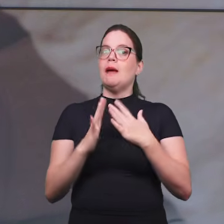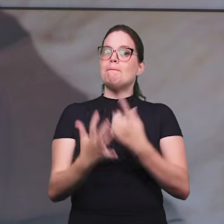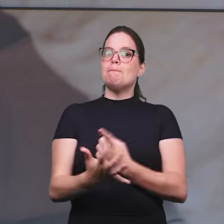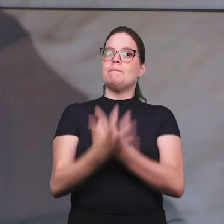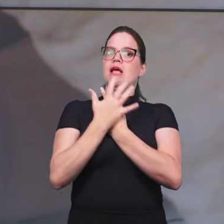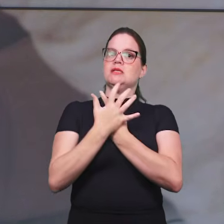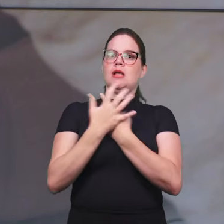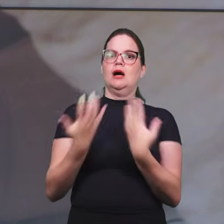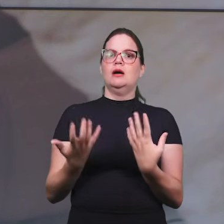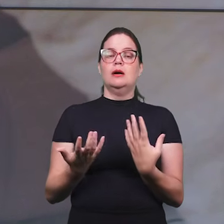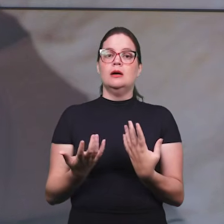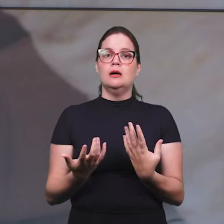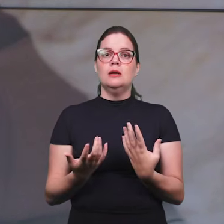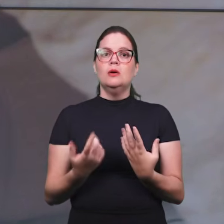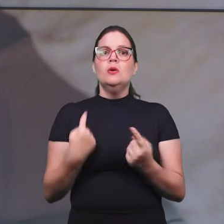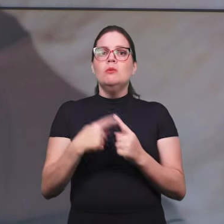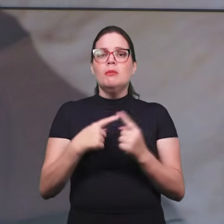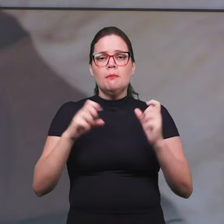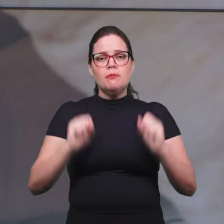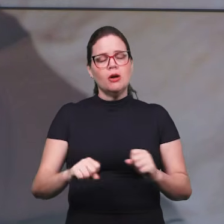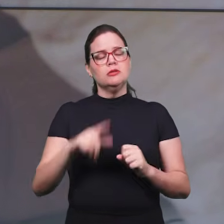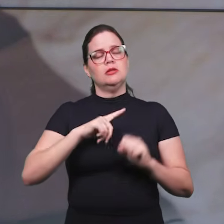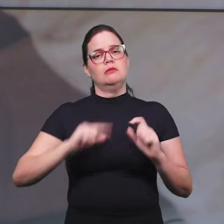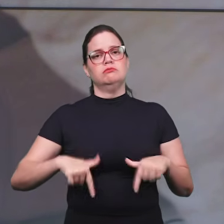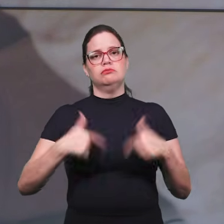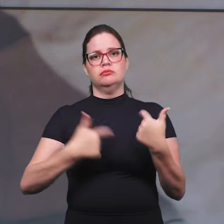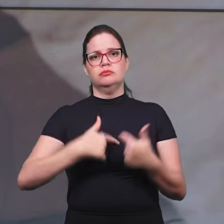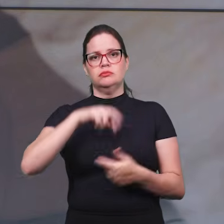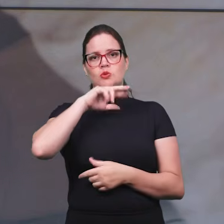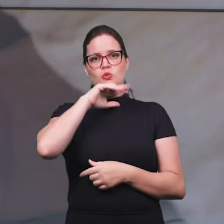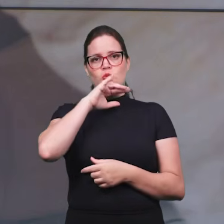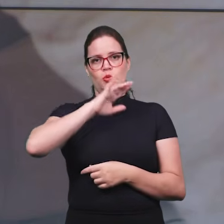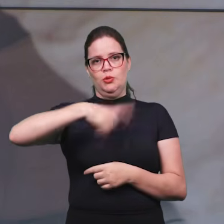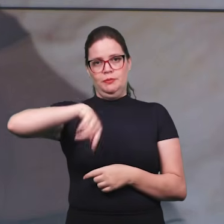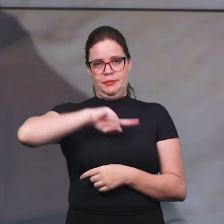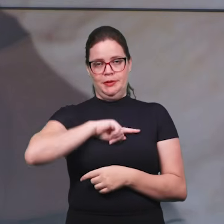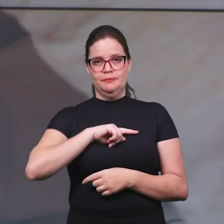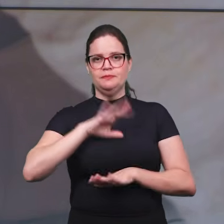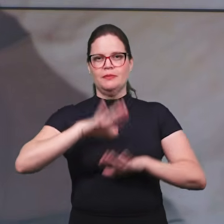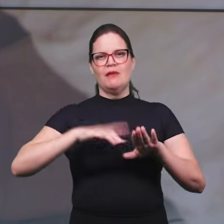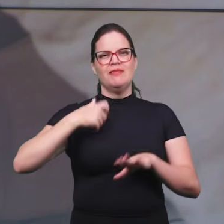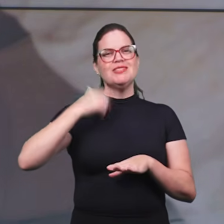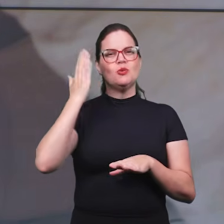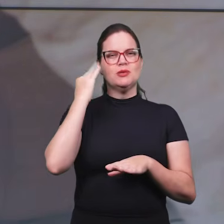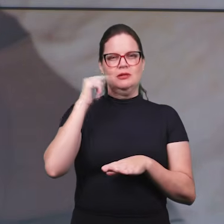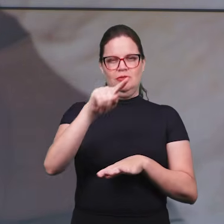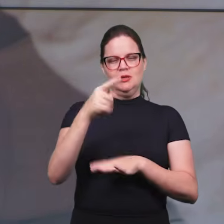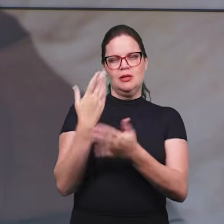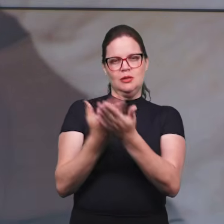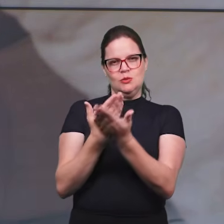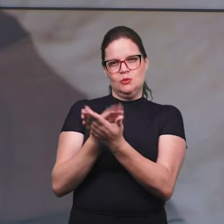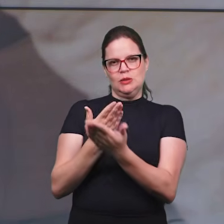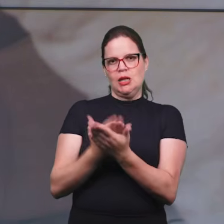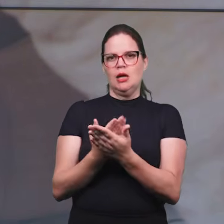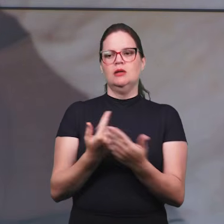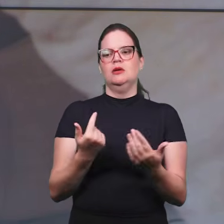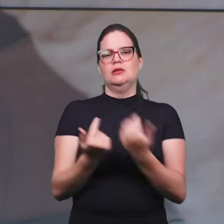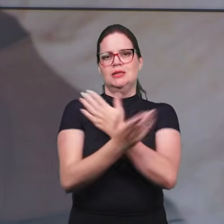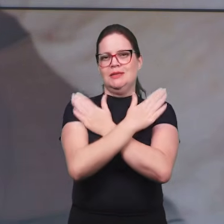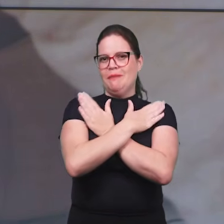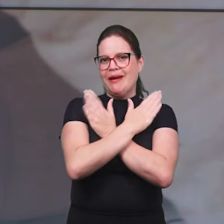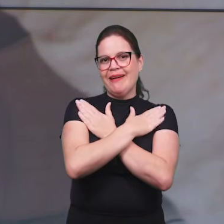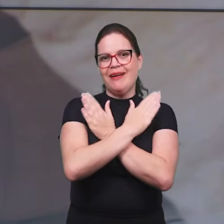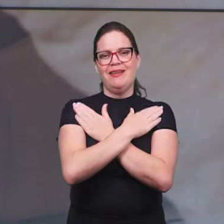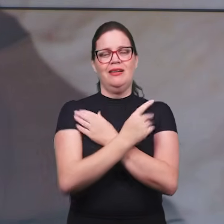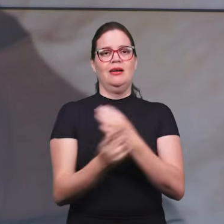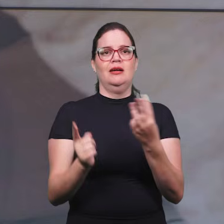aprovado. São pressões que acabam tendo um efeito muito negativo para a gente. Eu sei que às vezes você está estudando, não